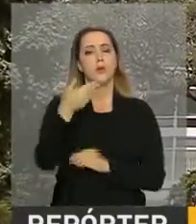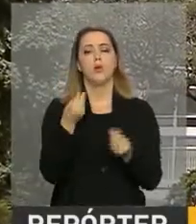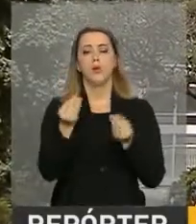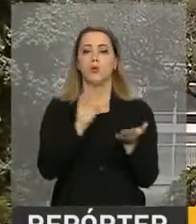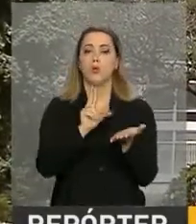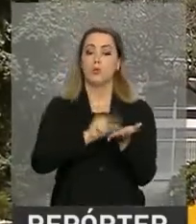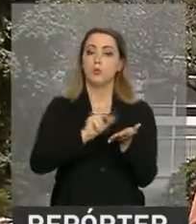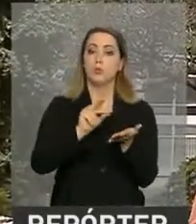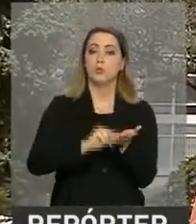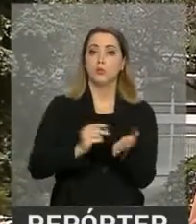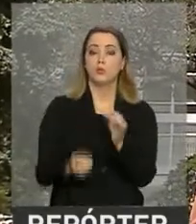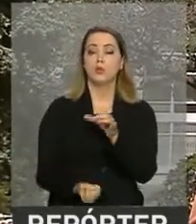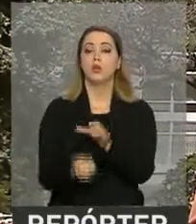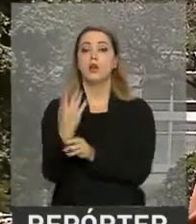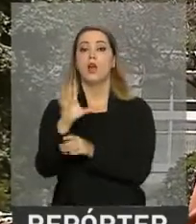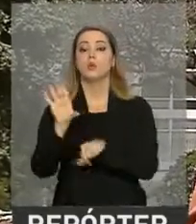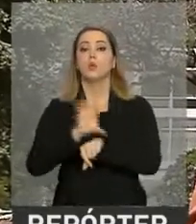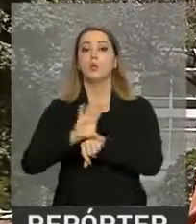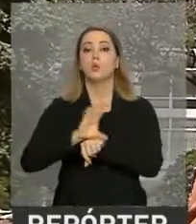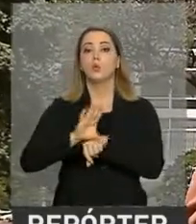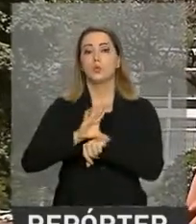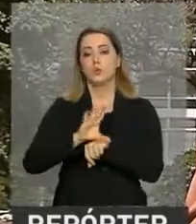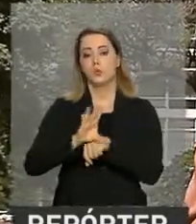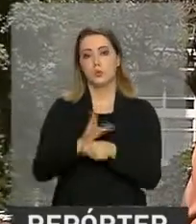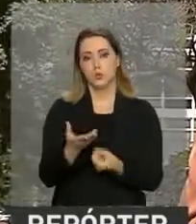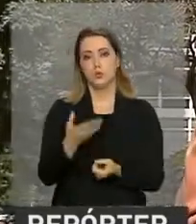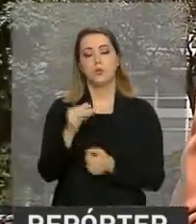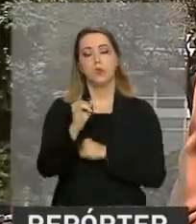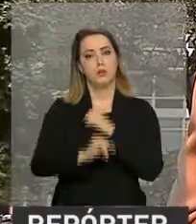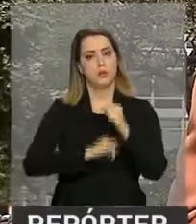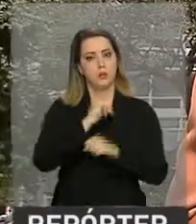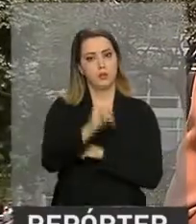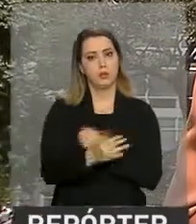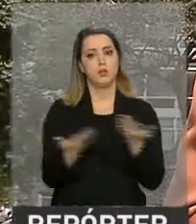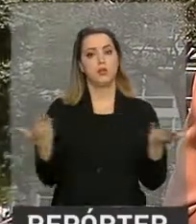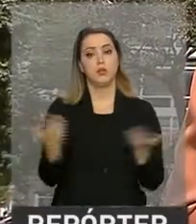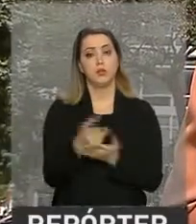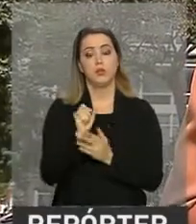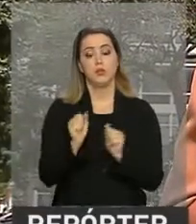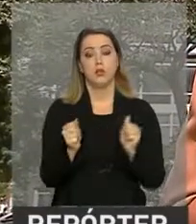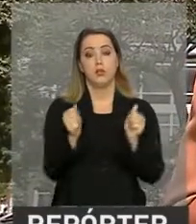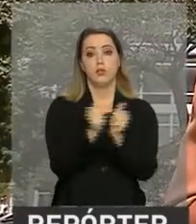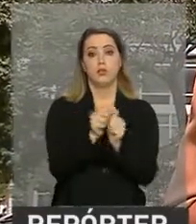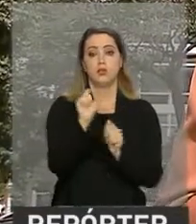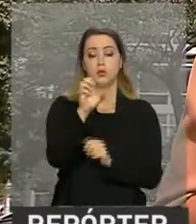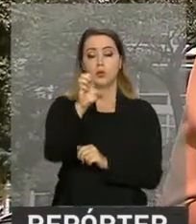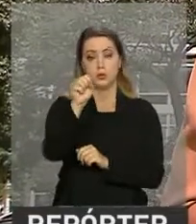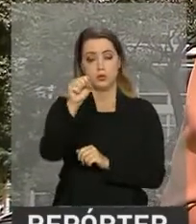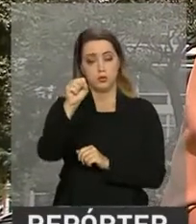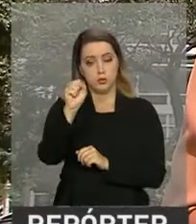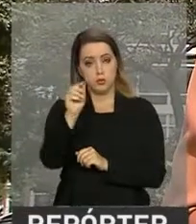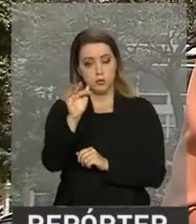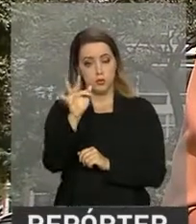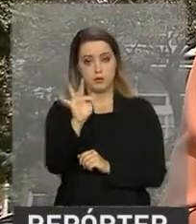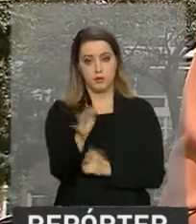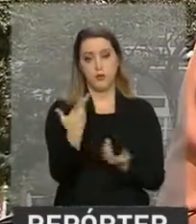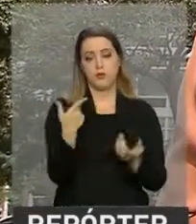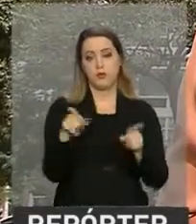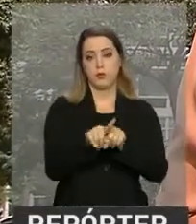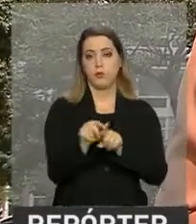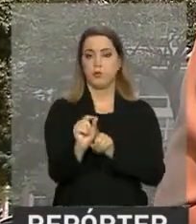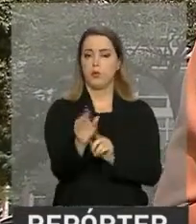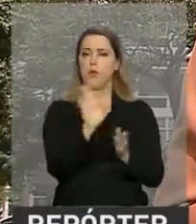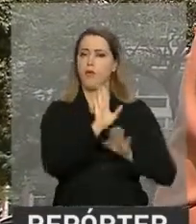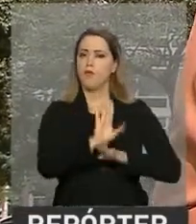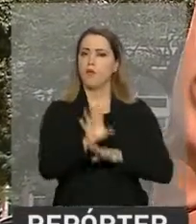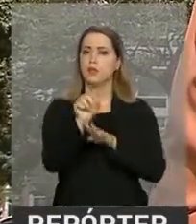foi criado um curso gratuito pela internet em parceria com a escola nacional de administração fazendária a ferramenta de treinamento vai